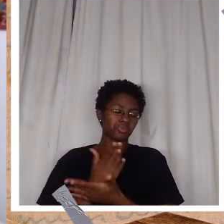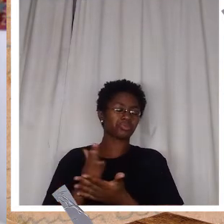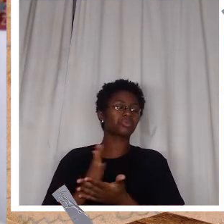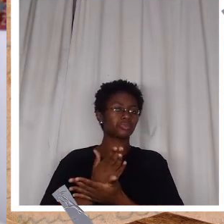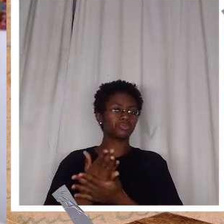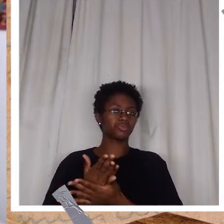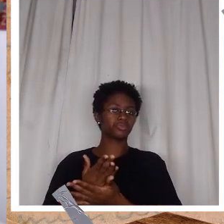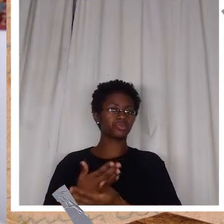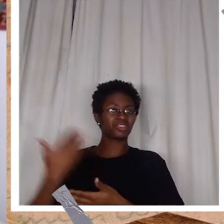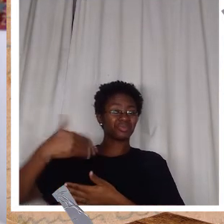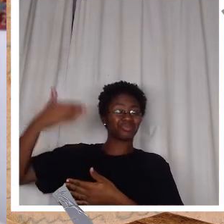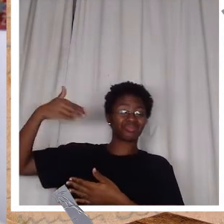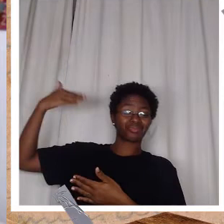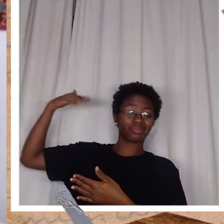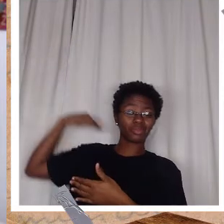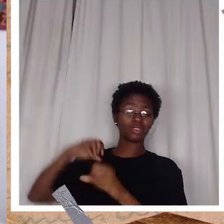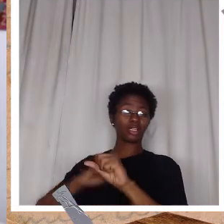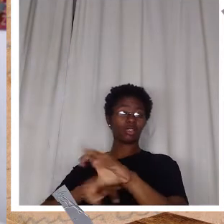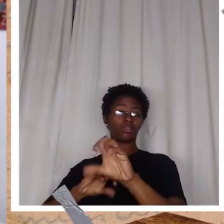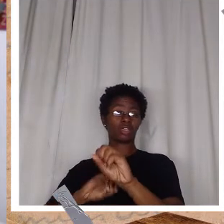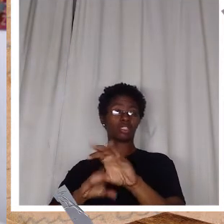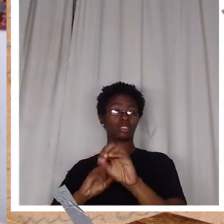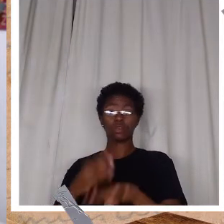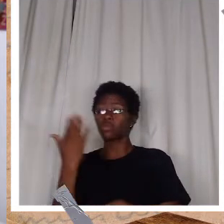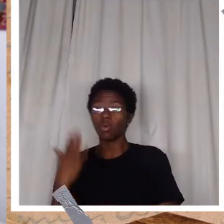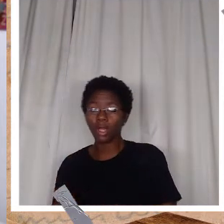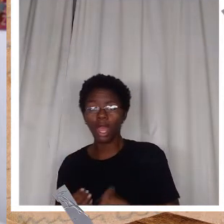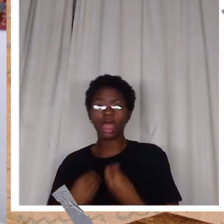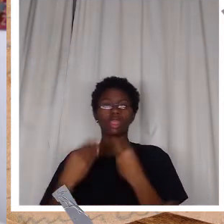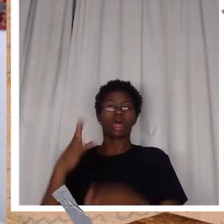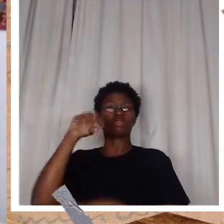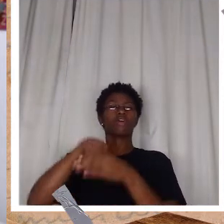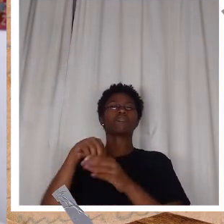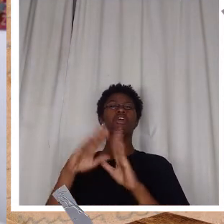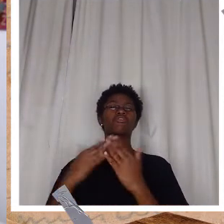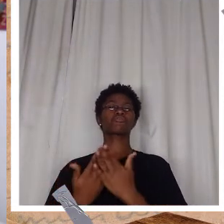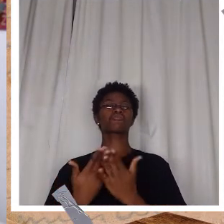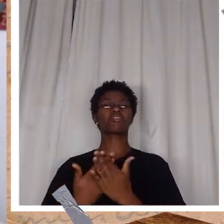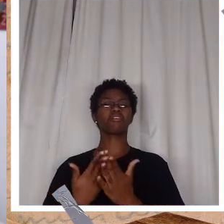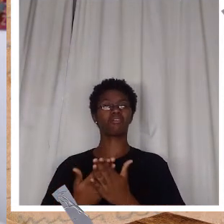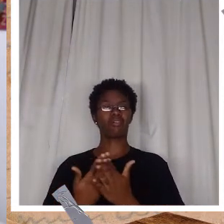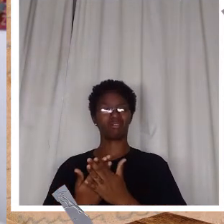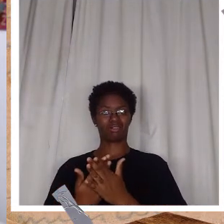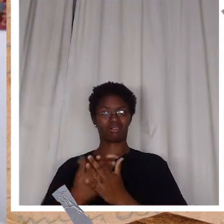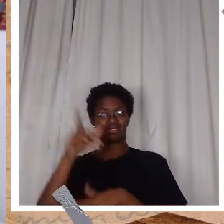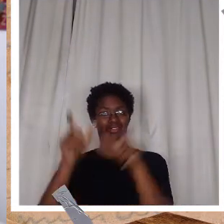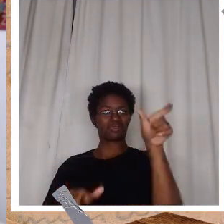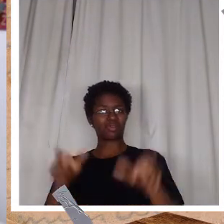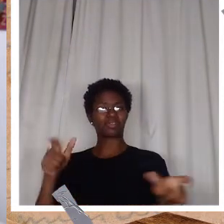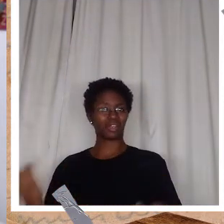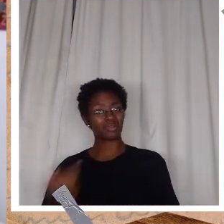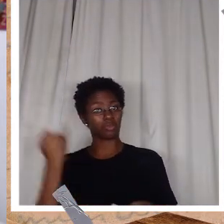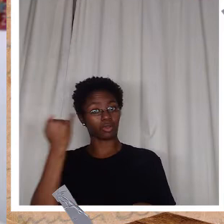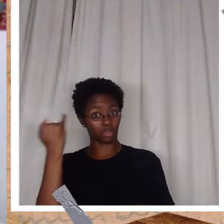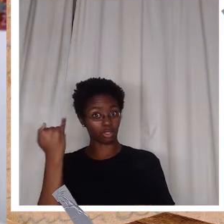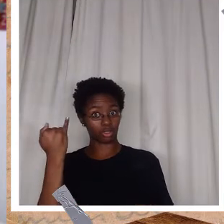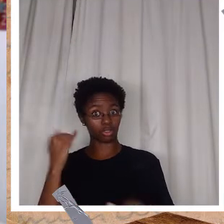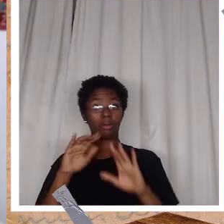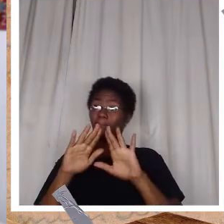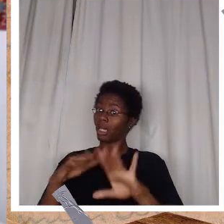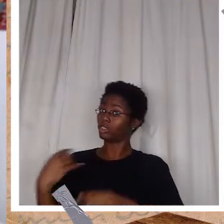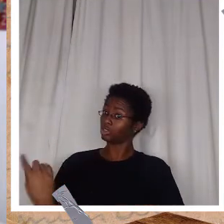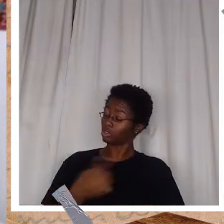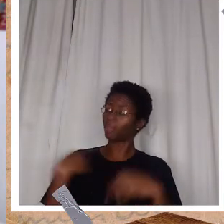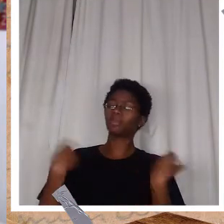a educação não faz questão de trazer isso para a escola. Esse legado é nosso. Então, eu acho que hoje, né,